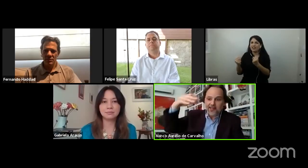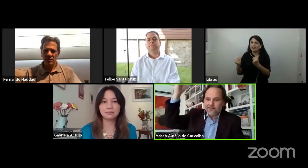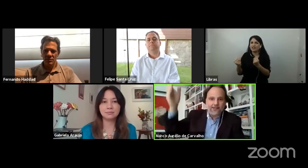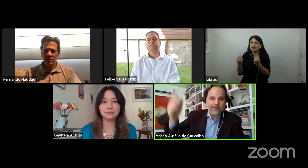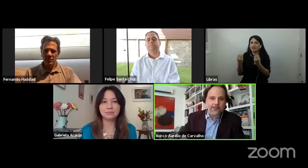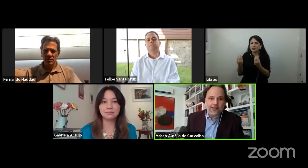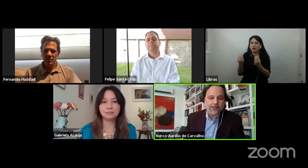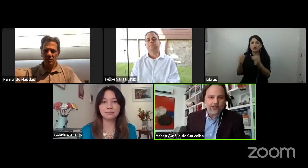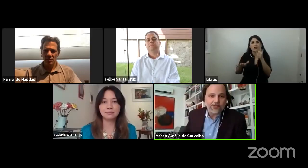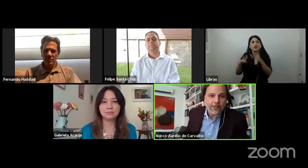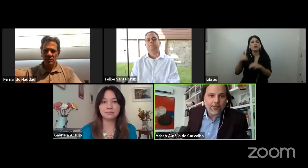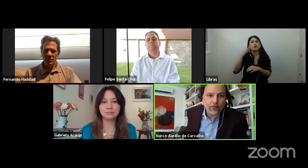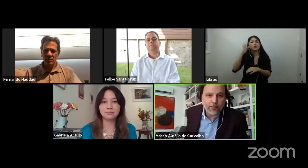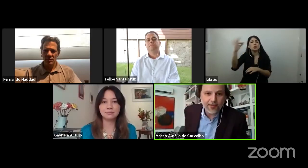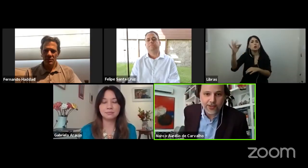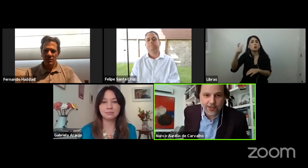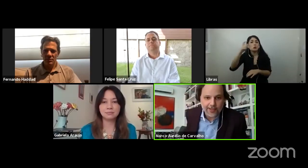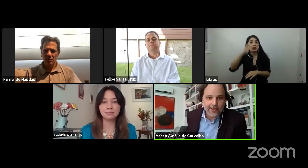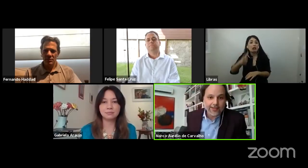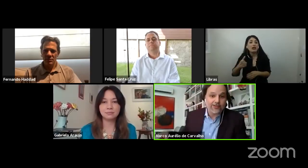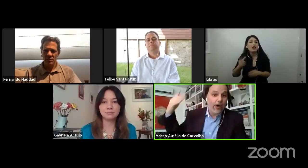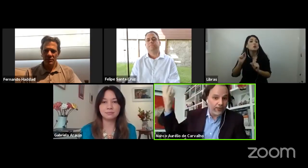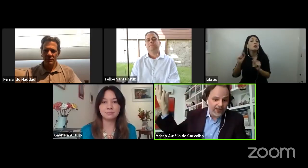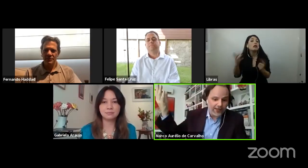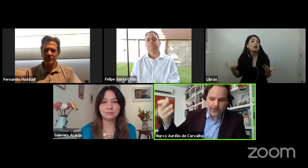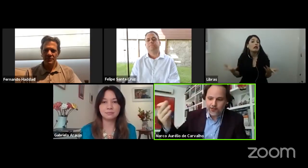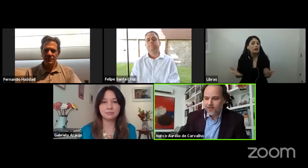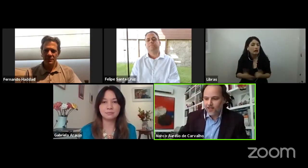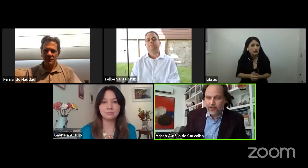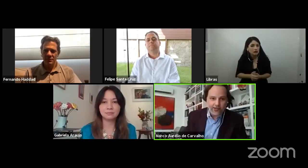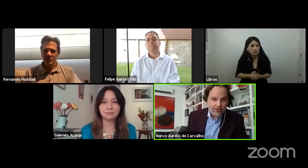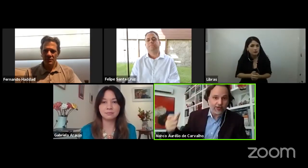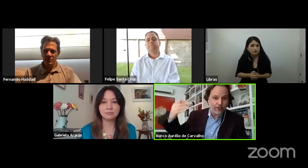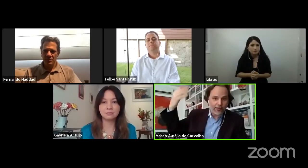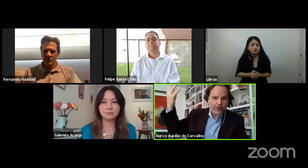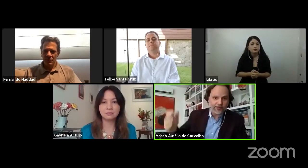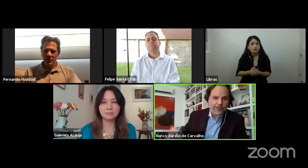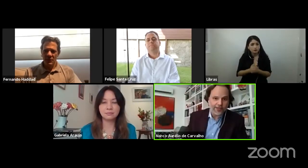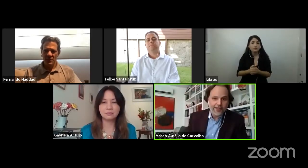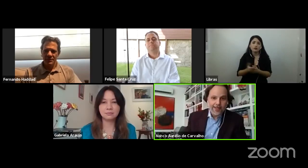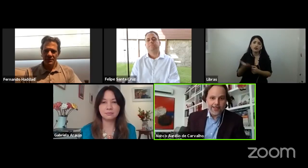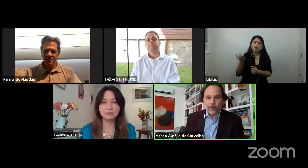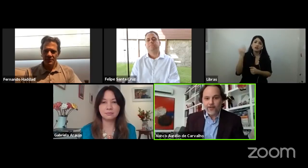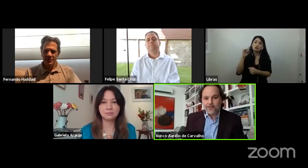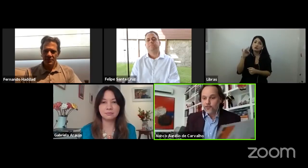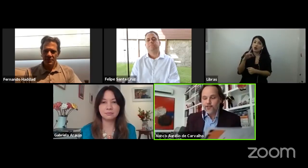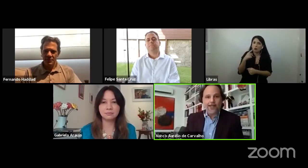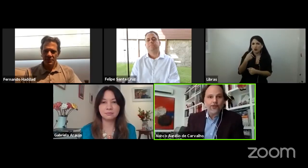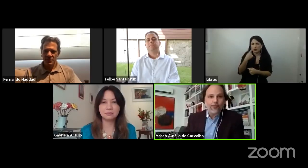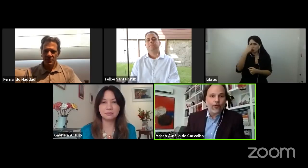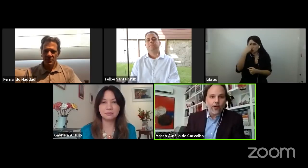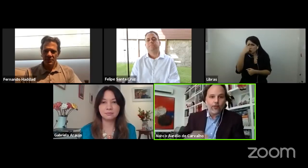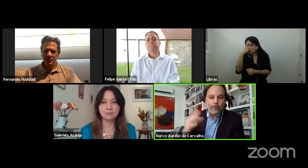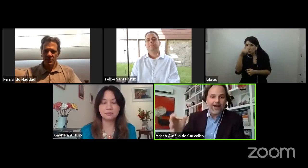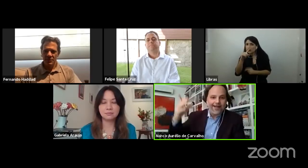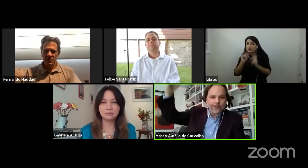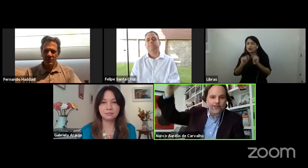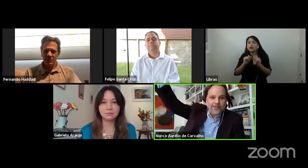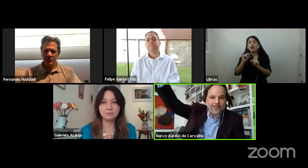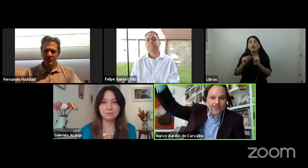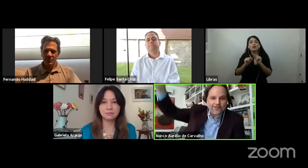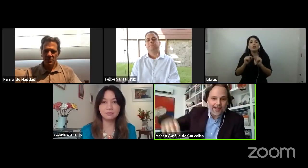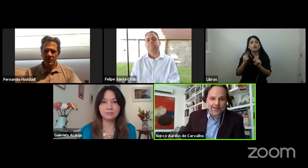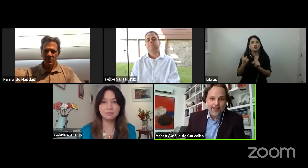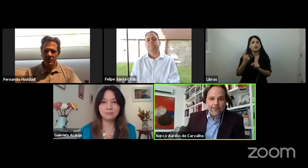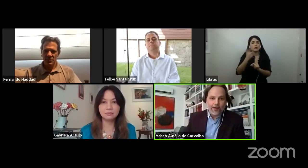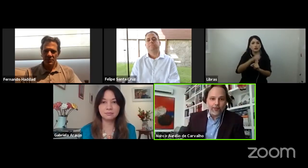algum interesse que a gente não sabe muito bem medir, né? Já ouvi, e evidentemente isso é só uma dúvida, né, que talvez seja o interesse de colocar algum parente